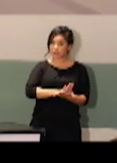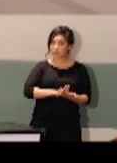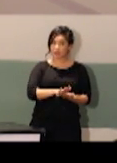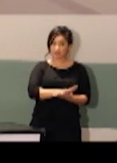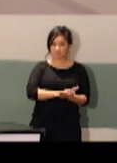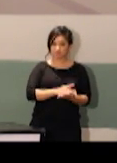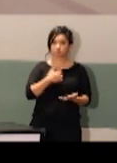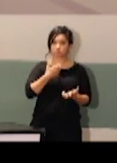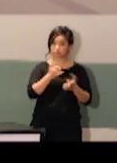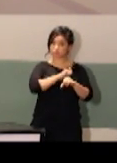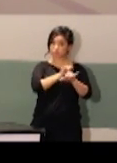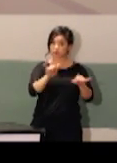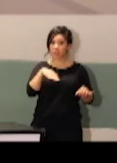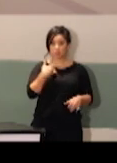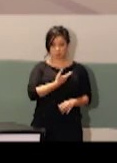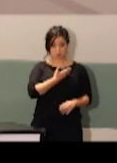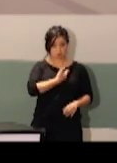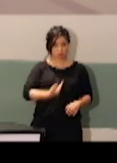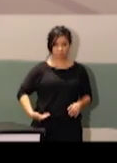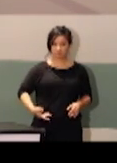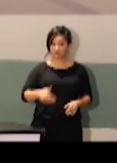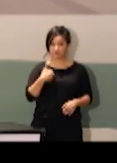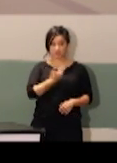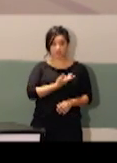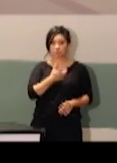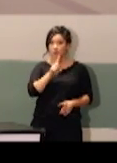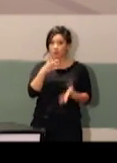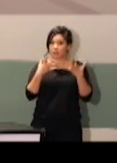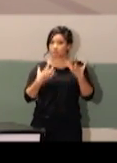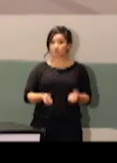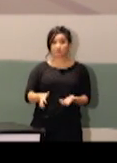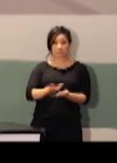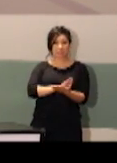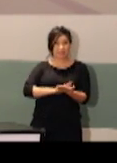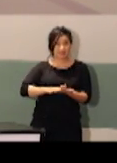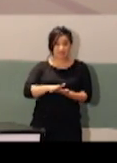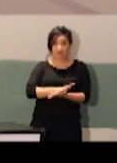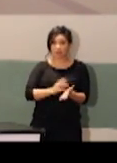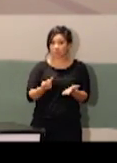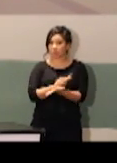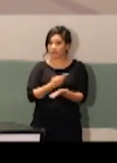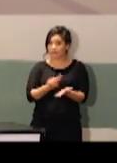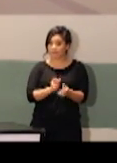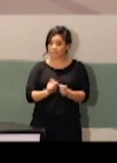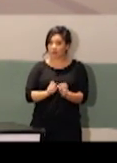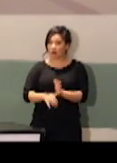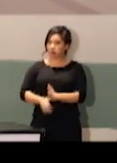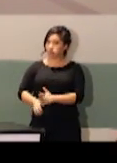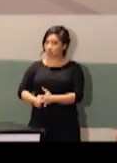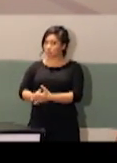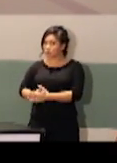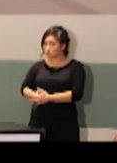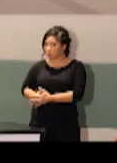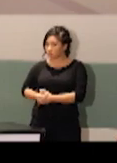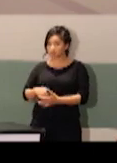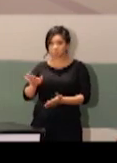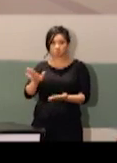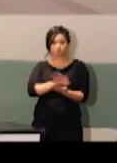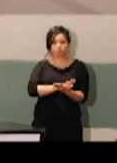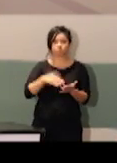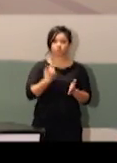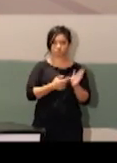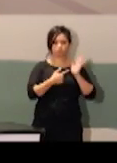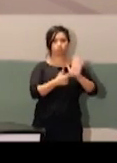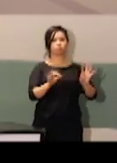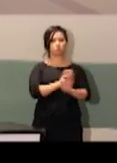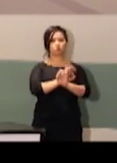nós não temos conivência com qualquer mal feito. É investigado e age concretamente. Não bota-se nada para debaixo do tapete. É por